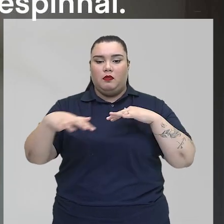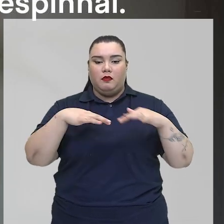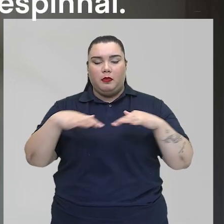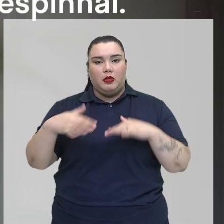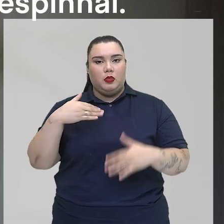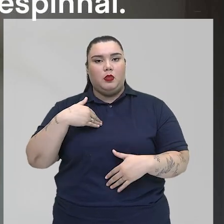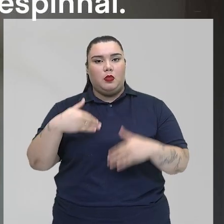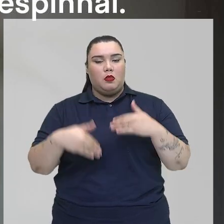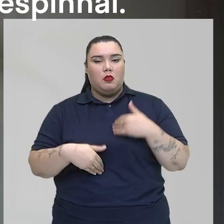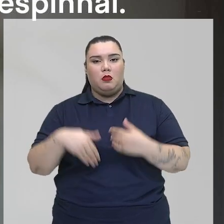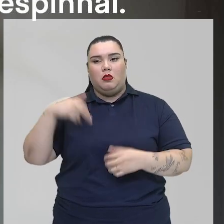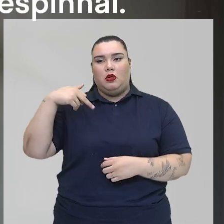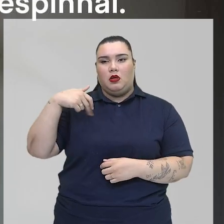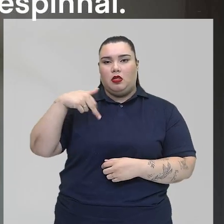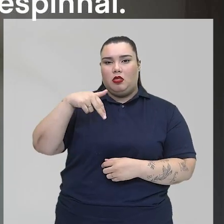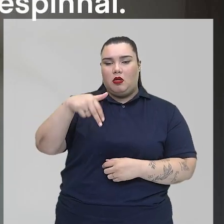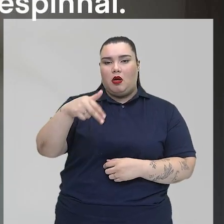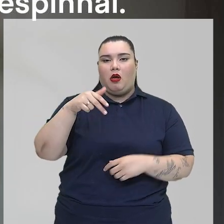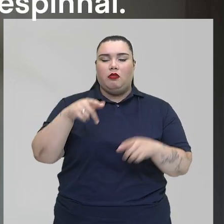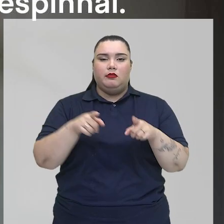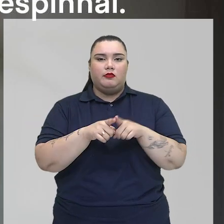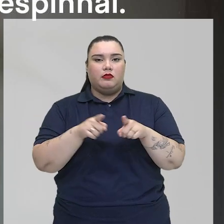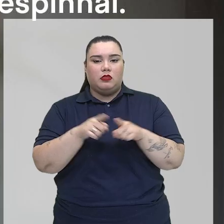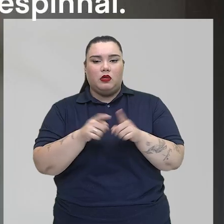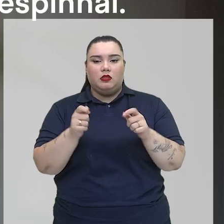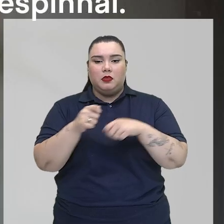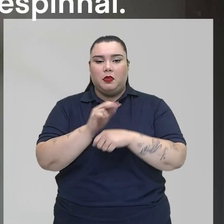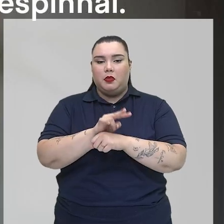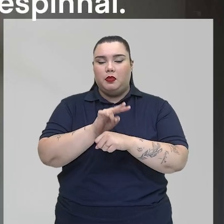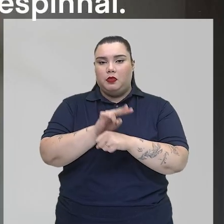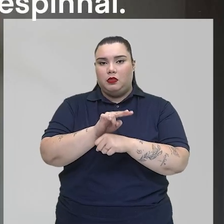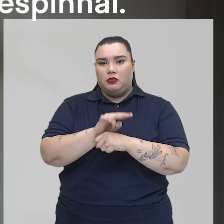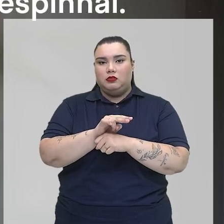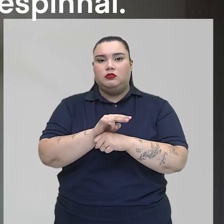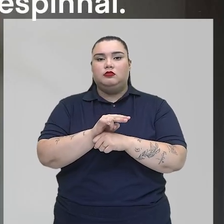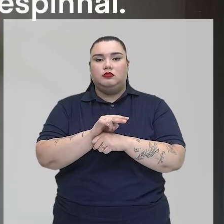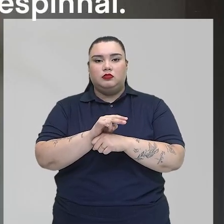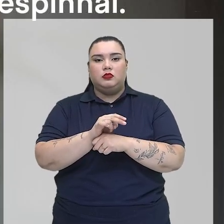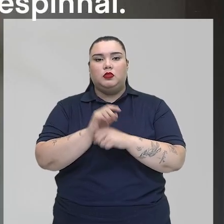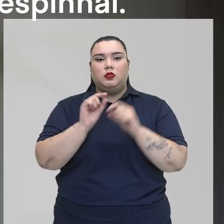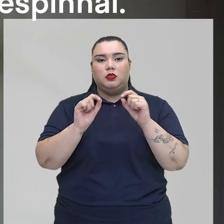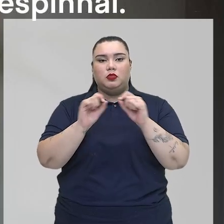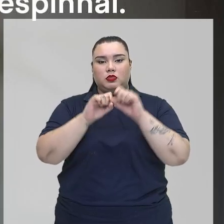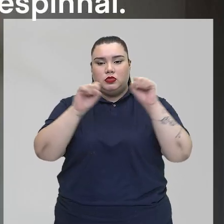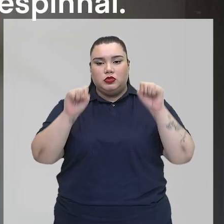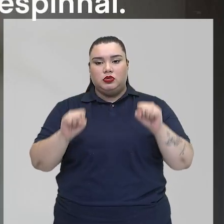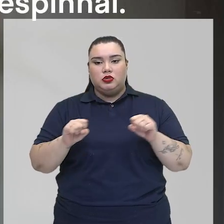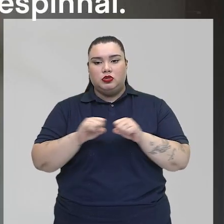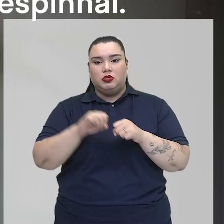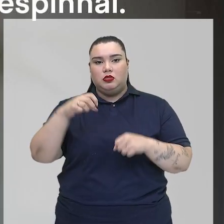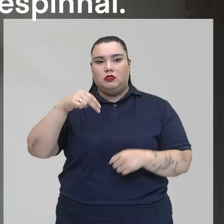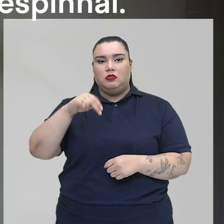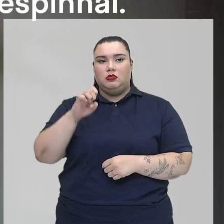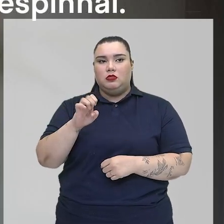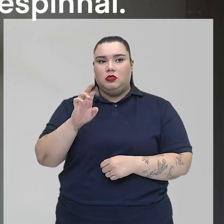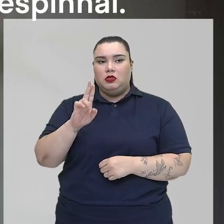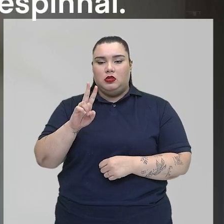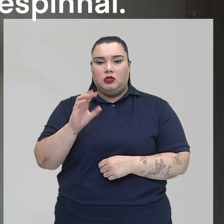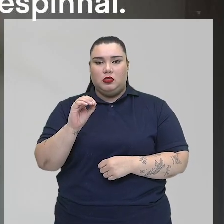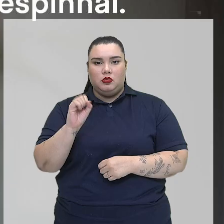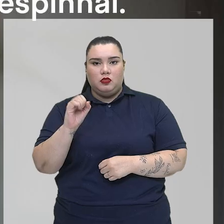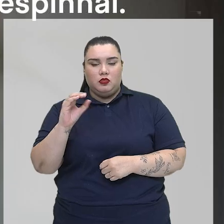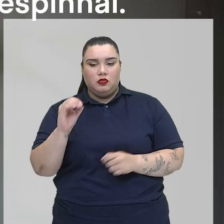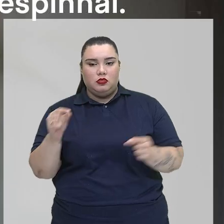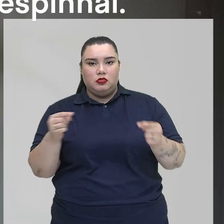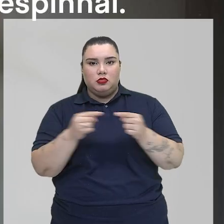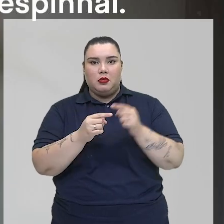nosso corpo e vai ajudar também a proteger o nosso sistema nervoso, né? A medula